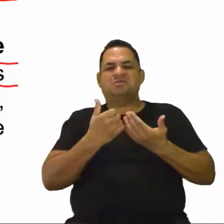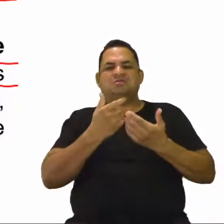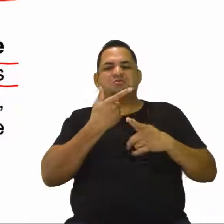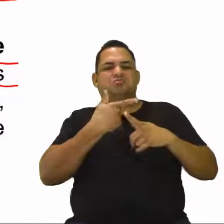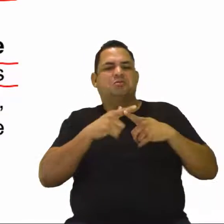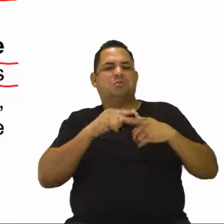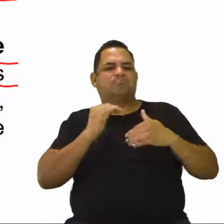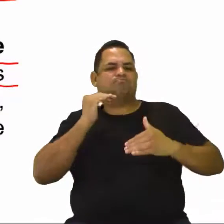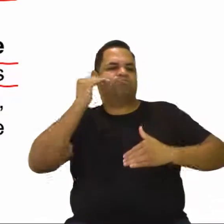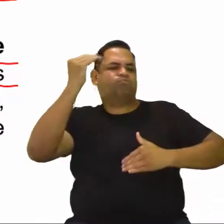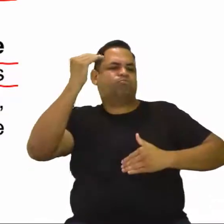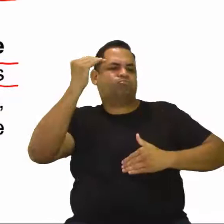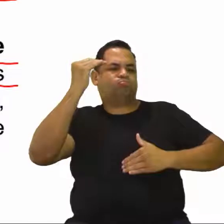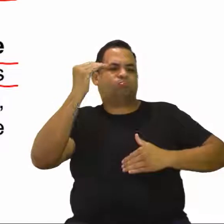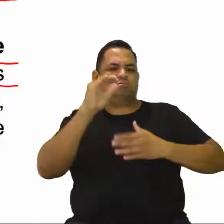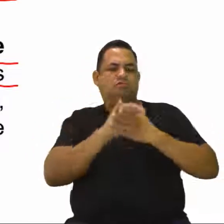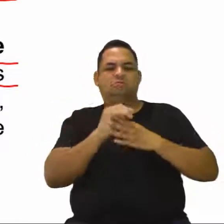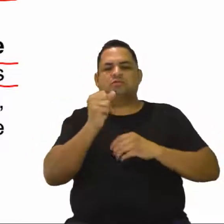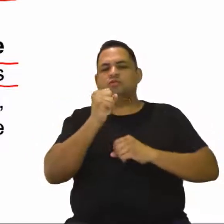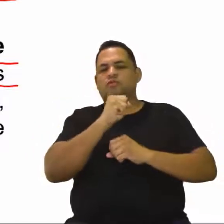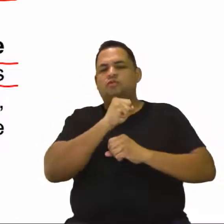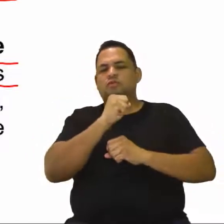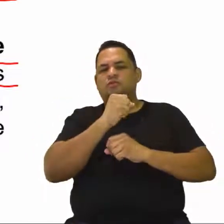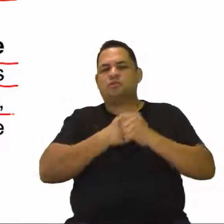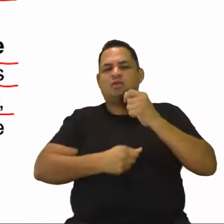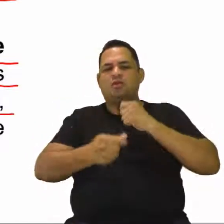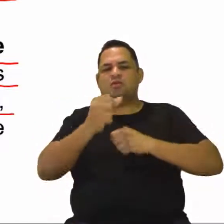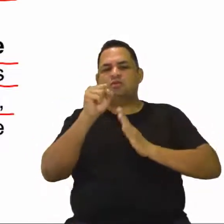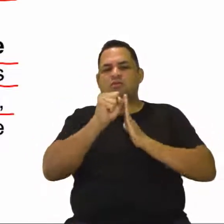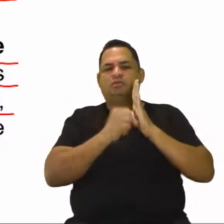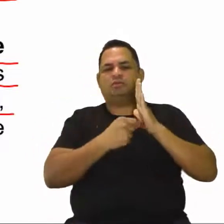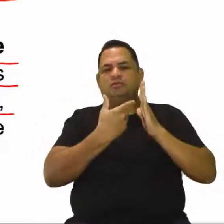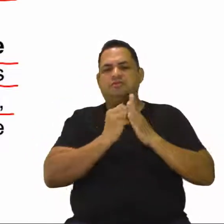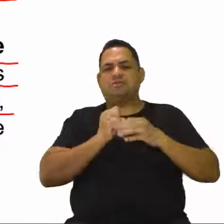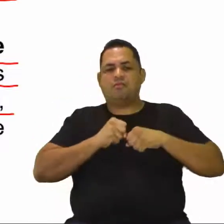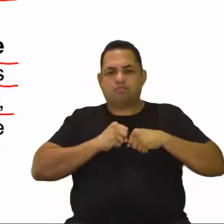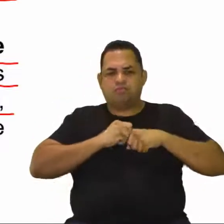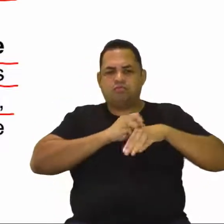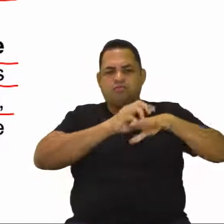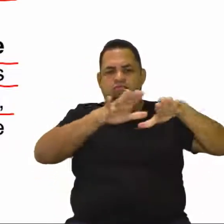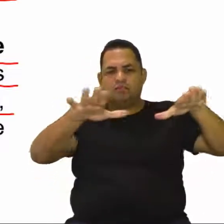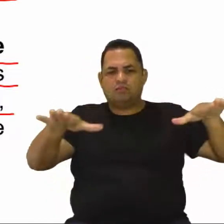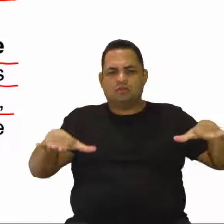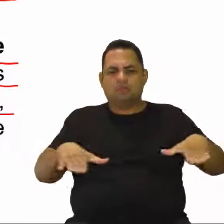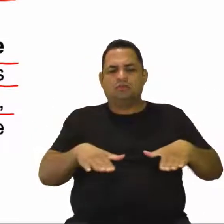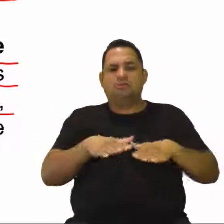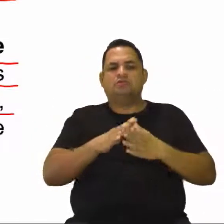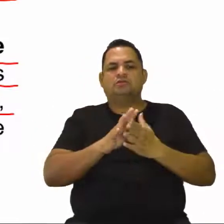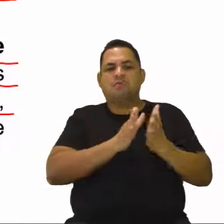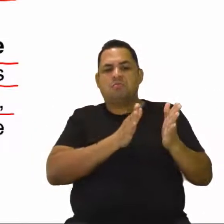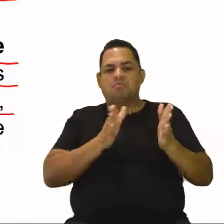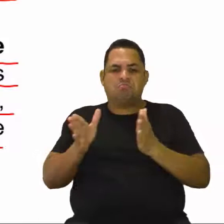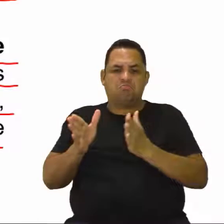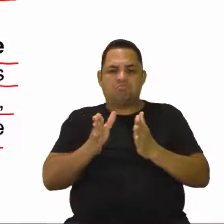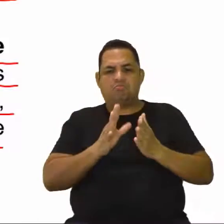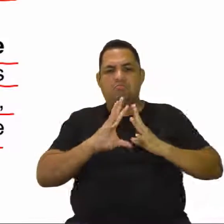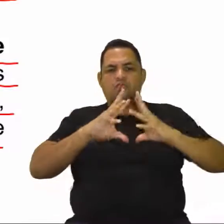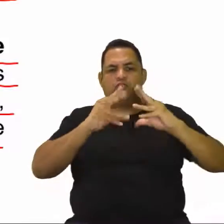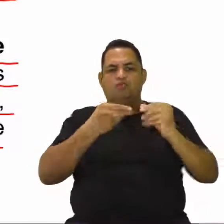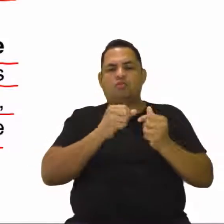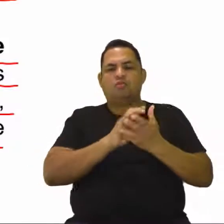crises econômicas do século XX. Por sua amplitude, seus efeitos e sua duração